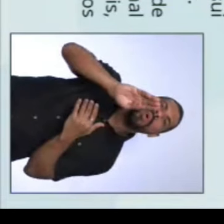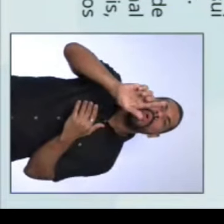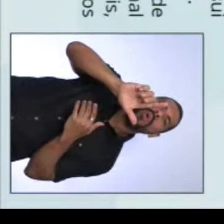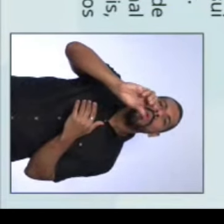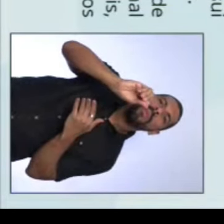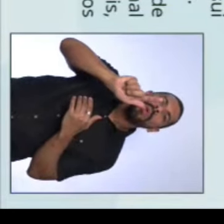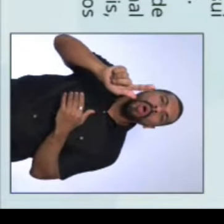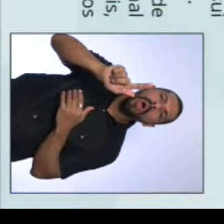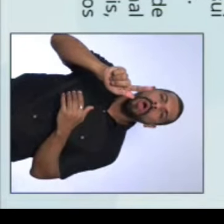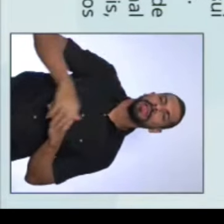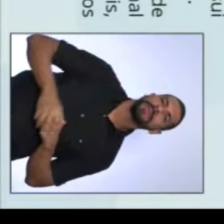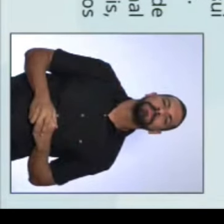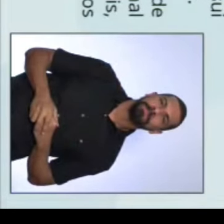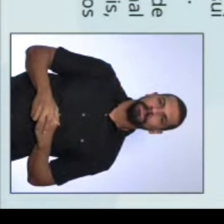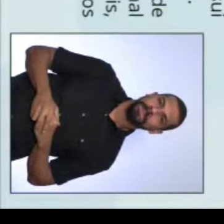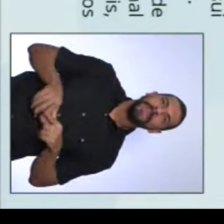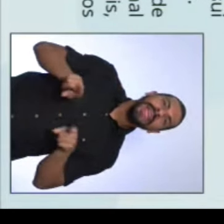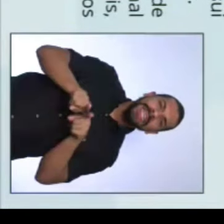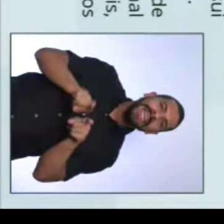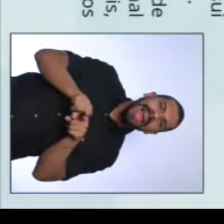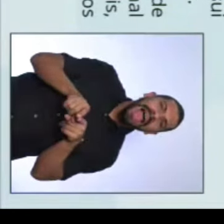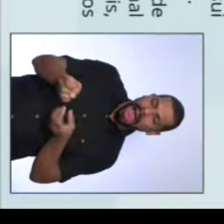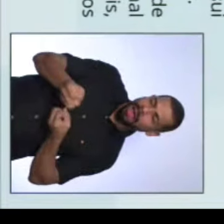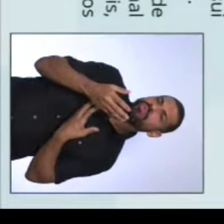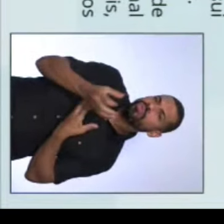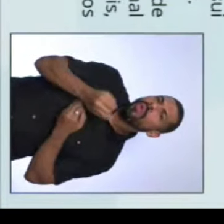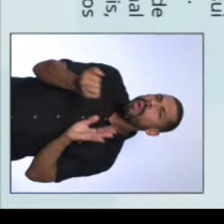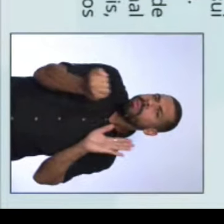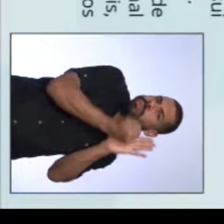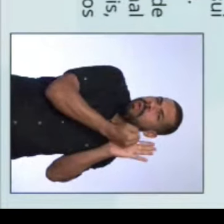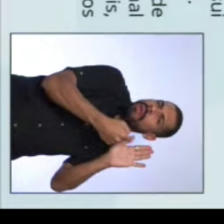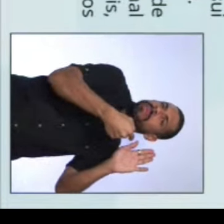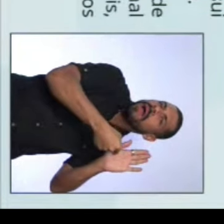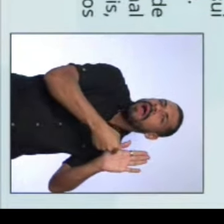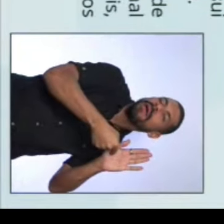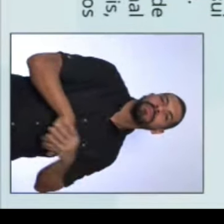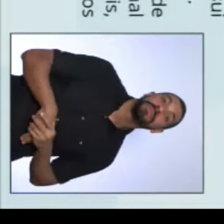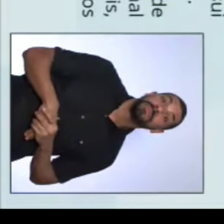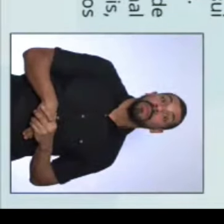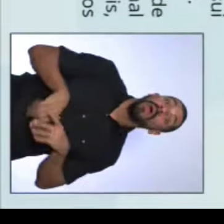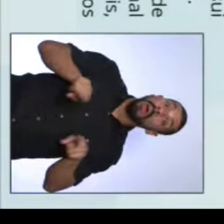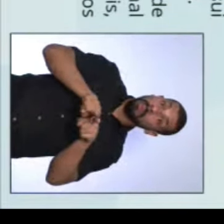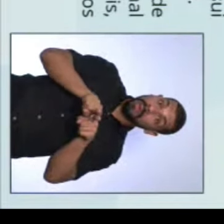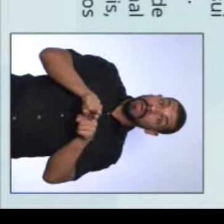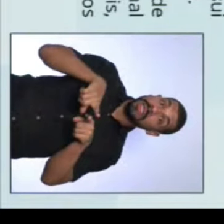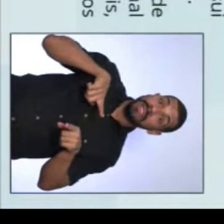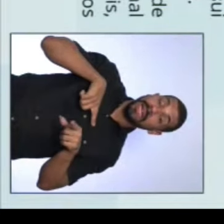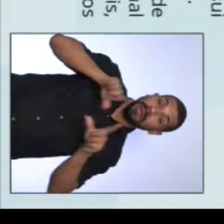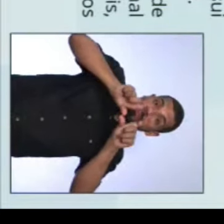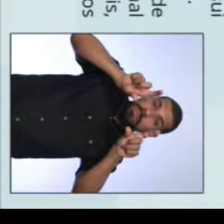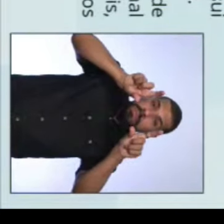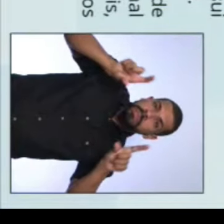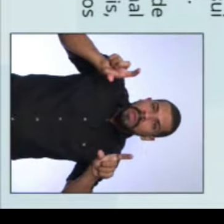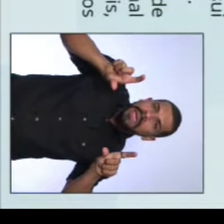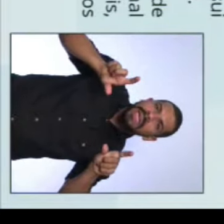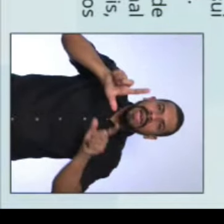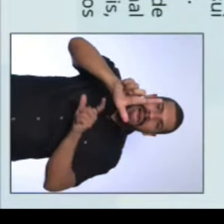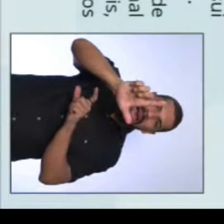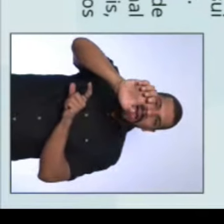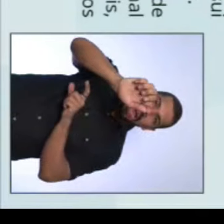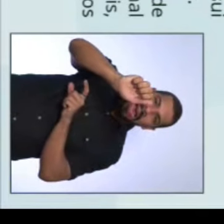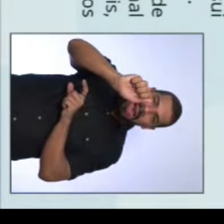podcasts, né? A notícia está lá. Mas que, em geral, segue os padrões de manchete, lead, conforme